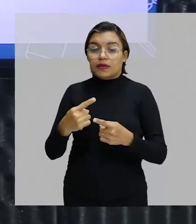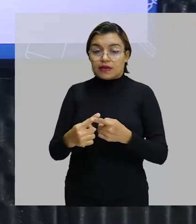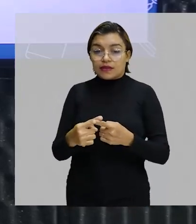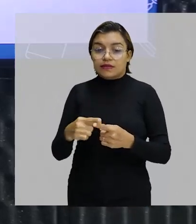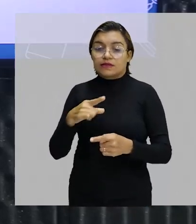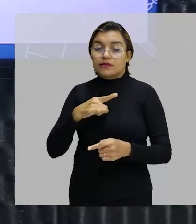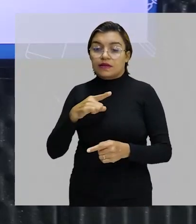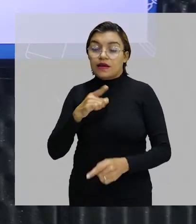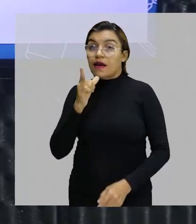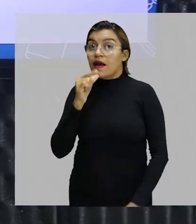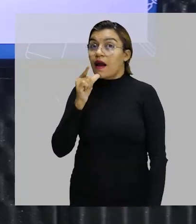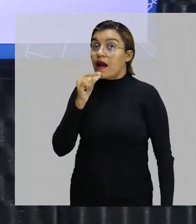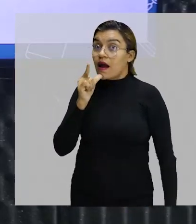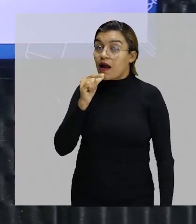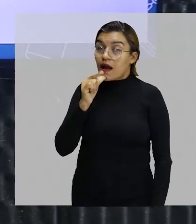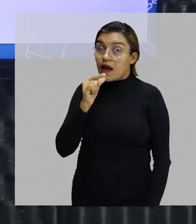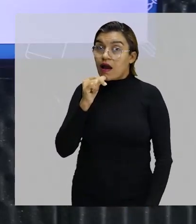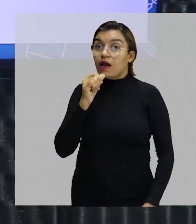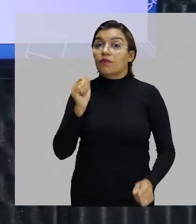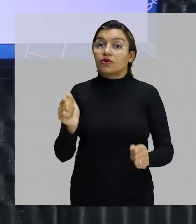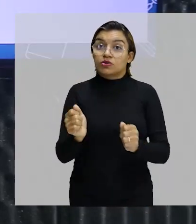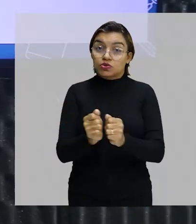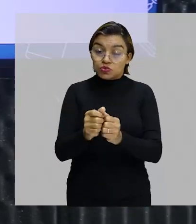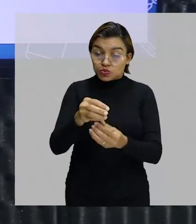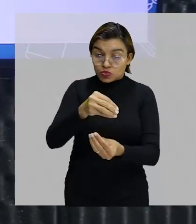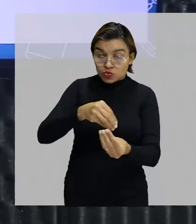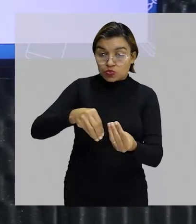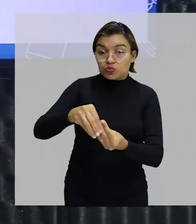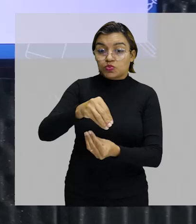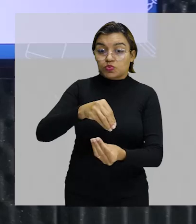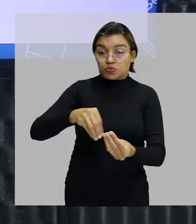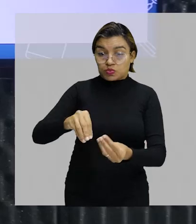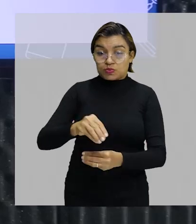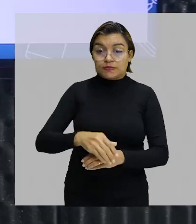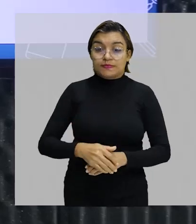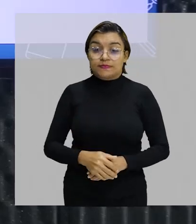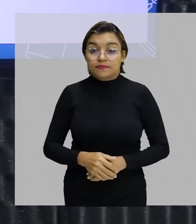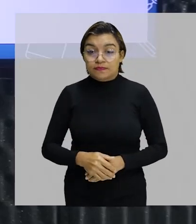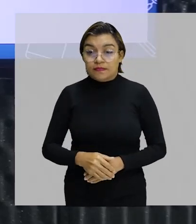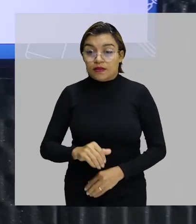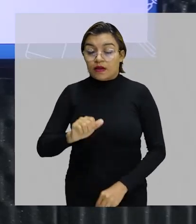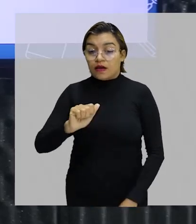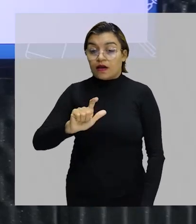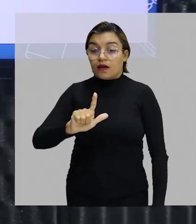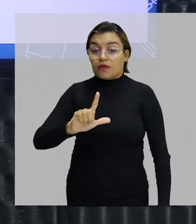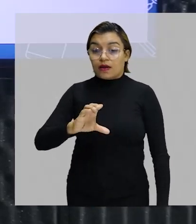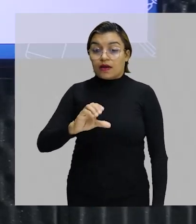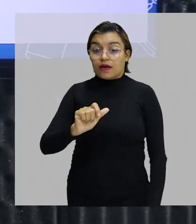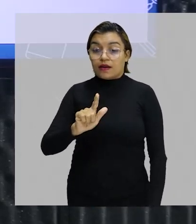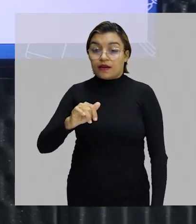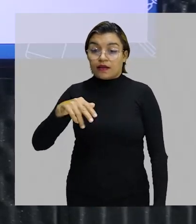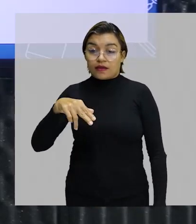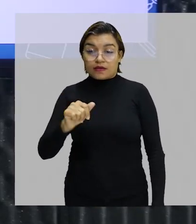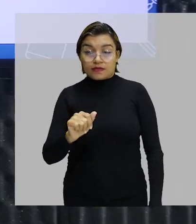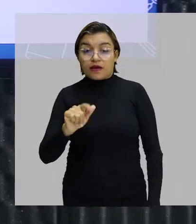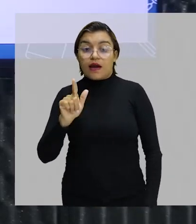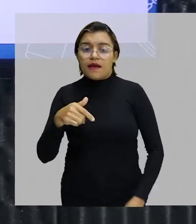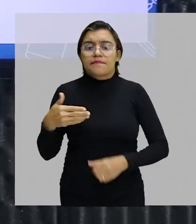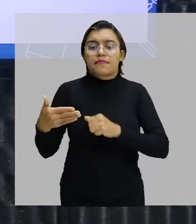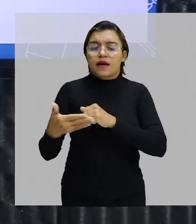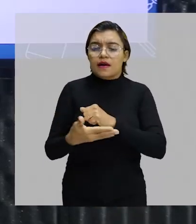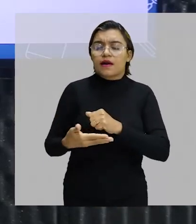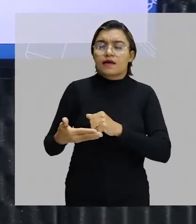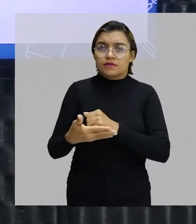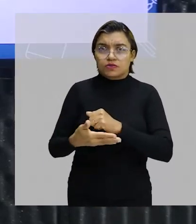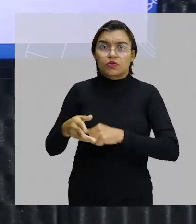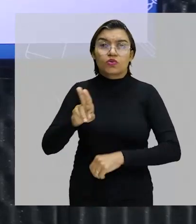Nós temos água, presente no meio reacional. E alcalina porque o meio ele é básico, né? Porque nós